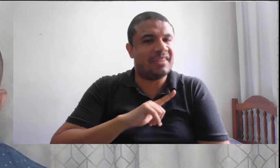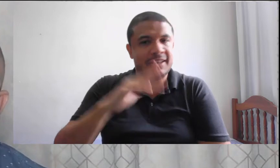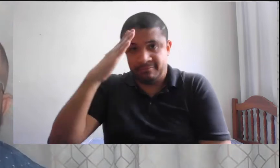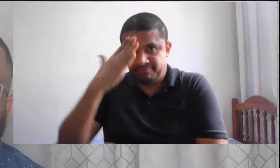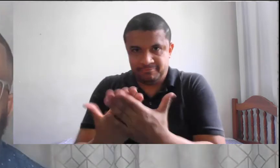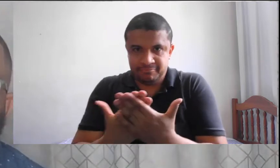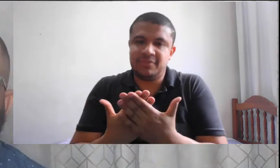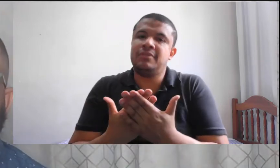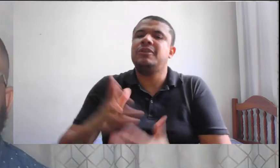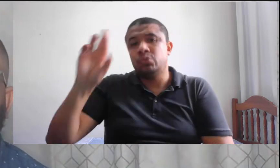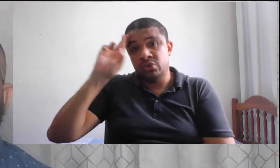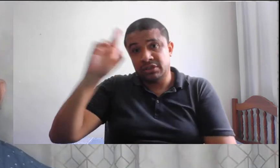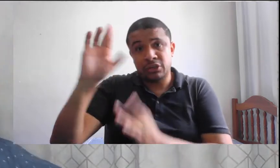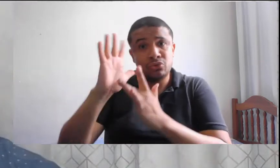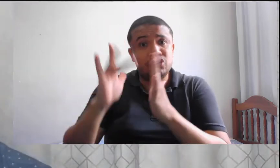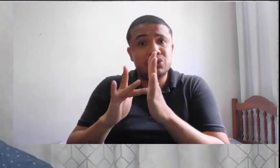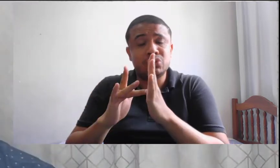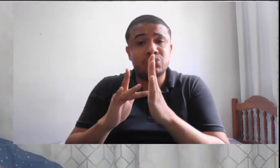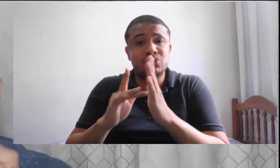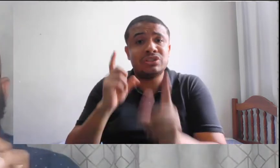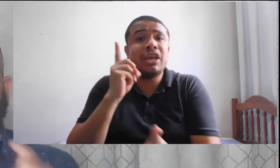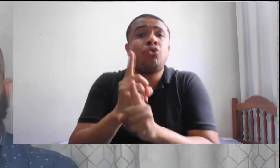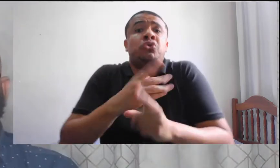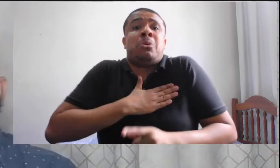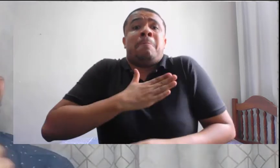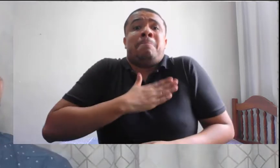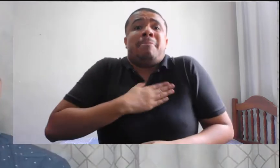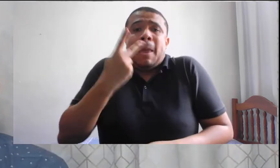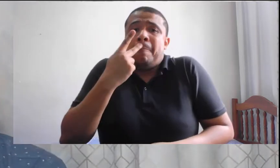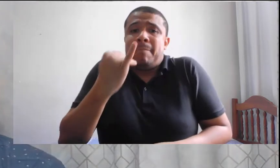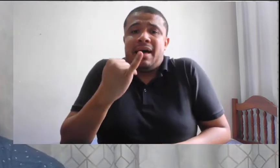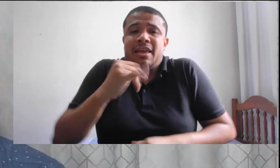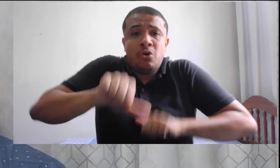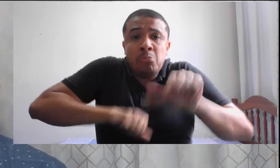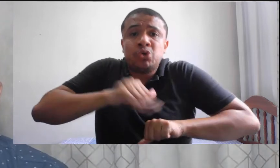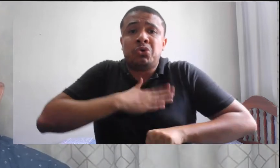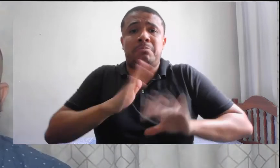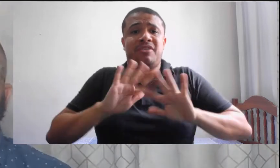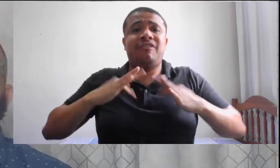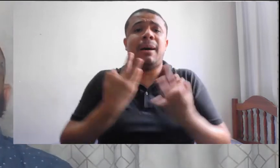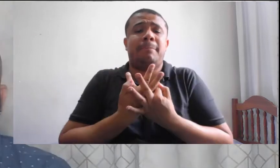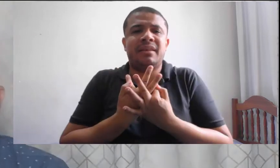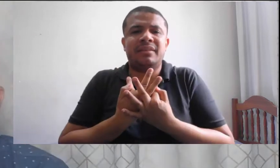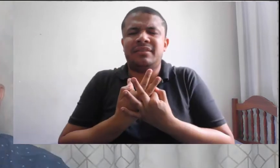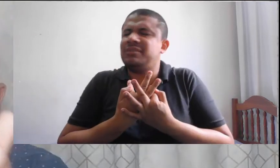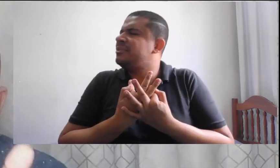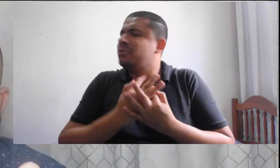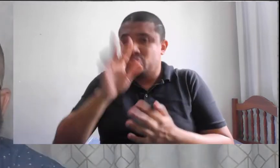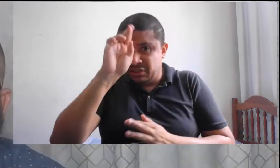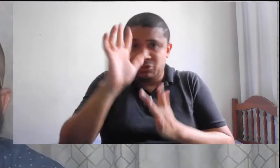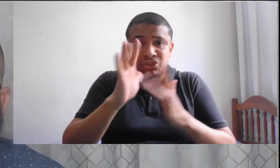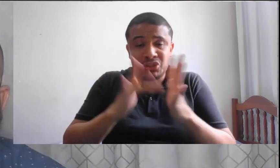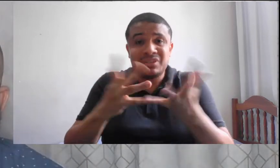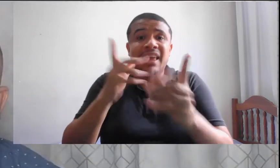O Senhor Jesus, que se encontrou com meu pai e transformou toda a nossa história, o Senhor quer te